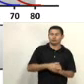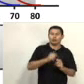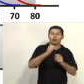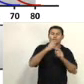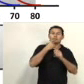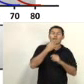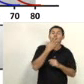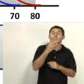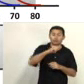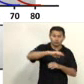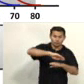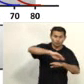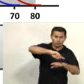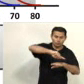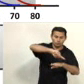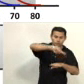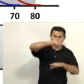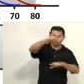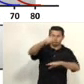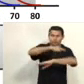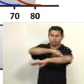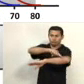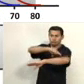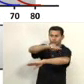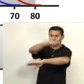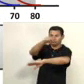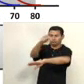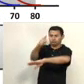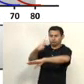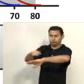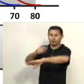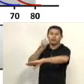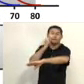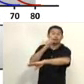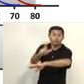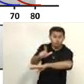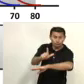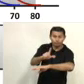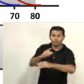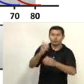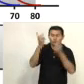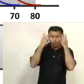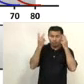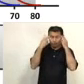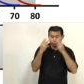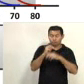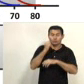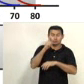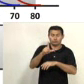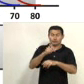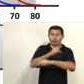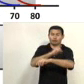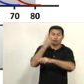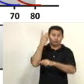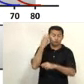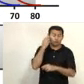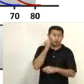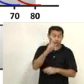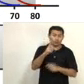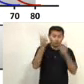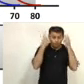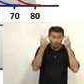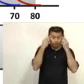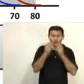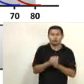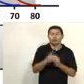azul, pessoal, é a nossa curva original. Eu tenho distribuição normal, cuja média